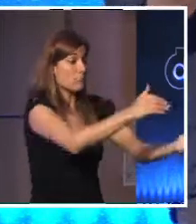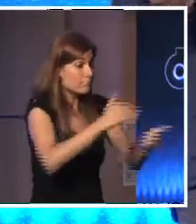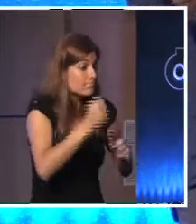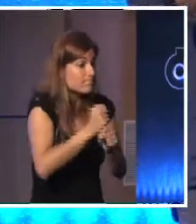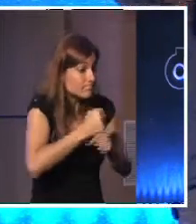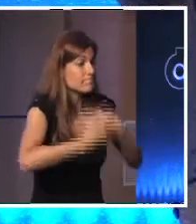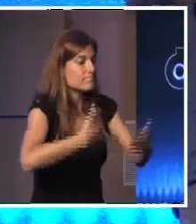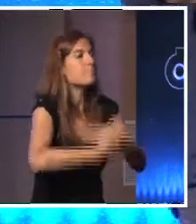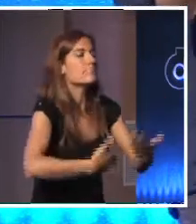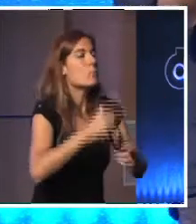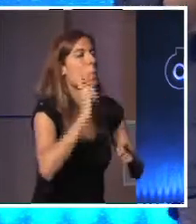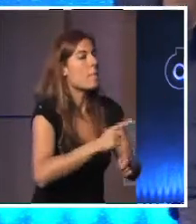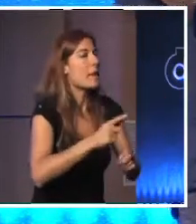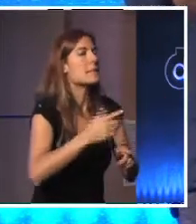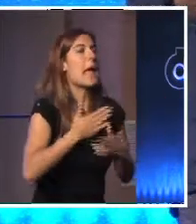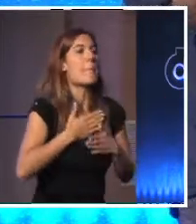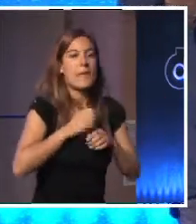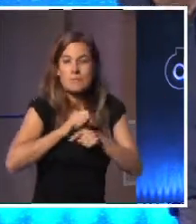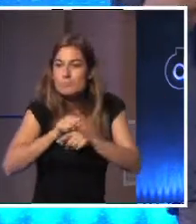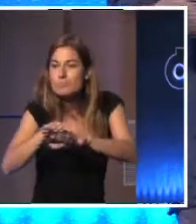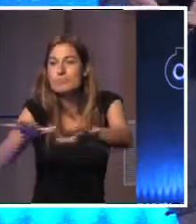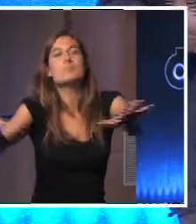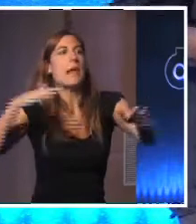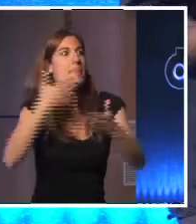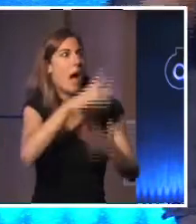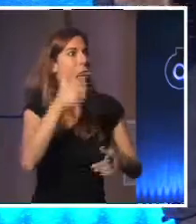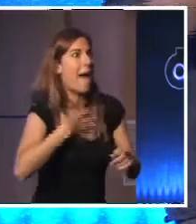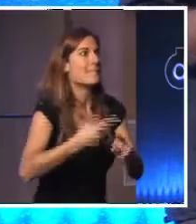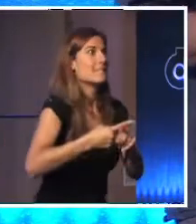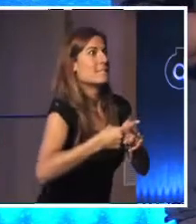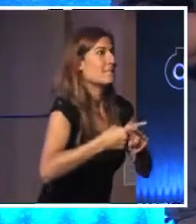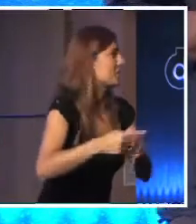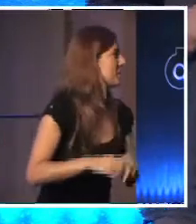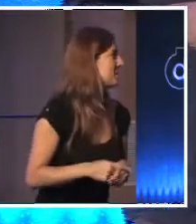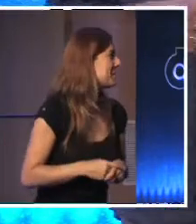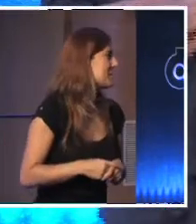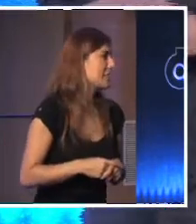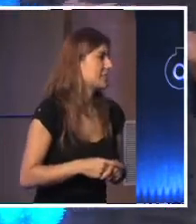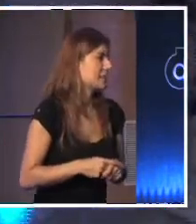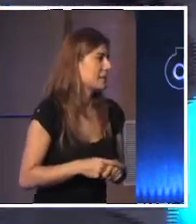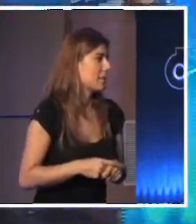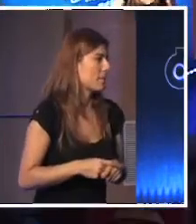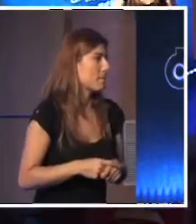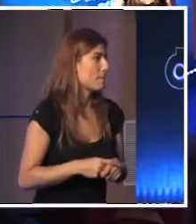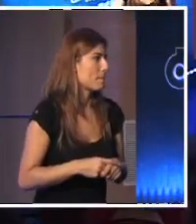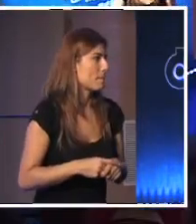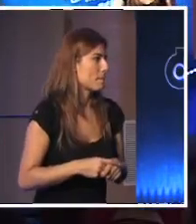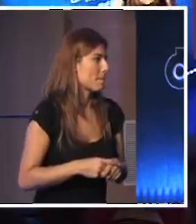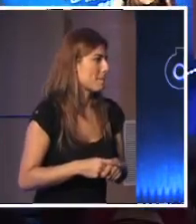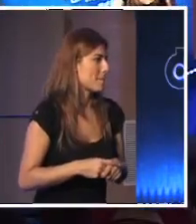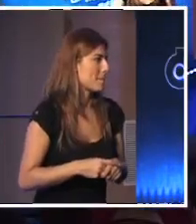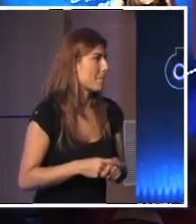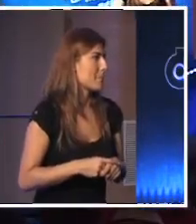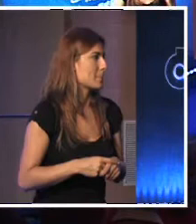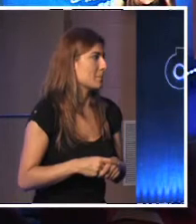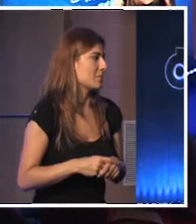A comunidade amiga, uhum, souber, okay, todos vão querer. Okay. Queria responder. Estava aqui o